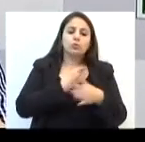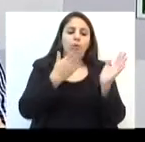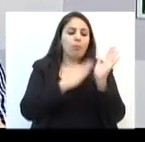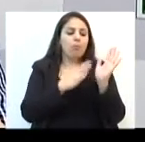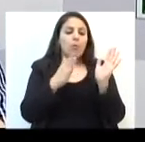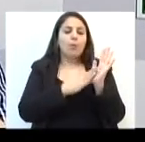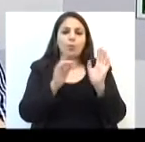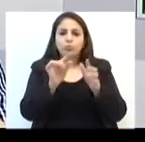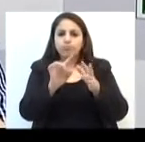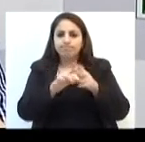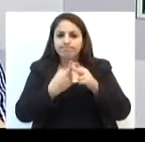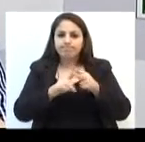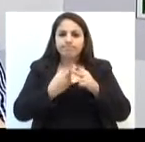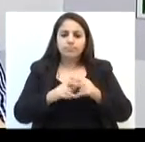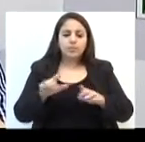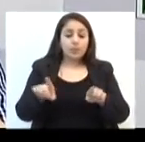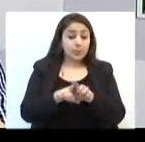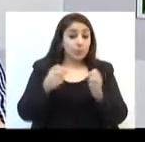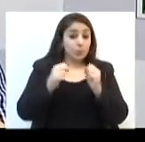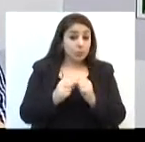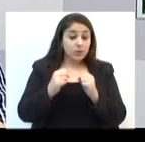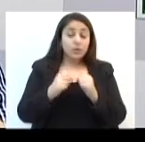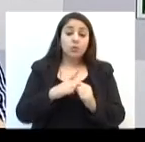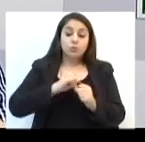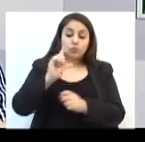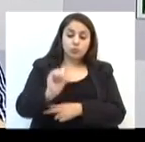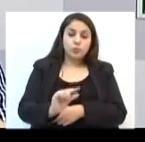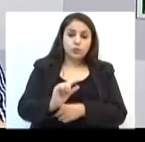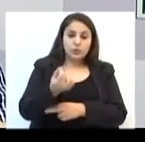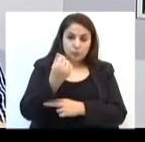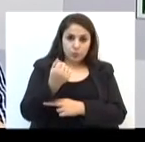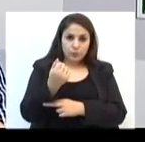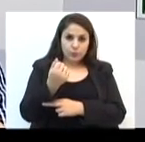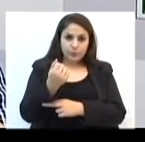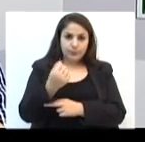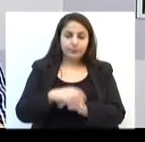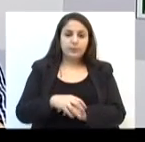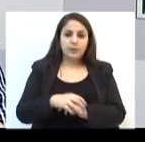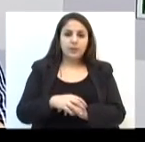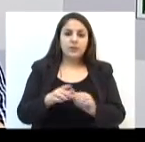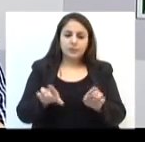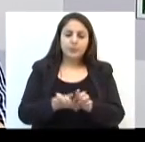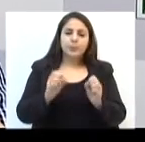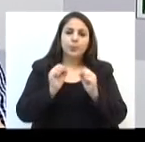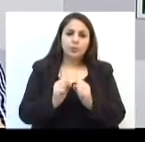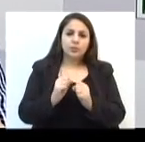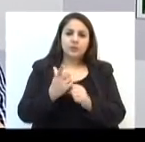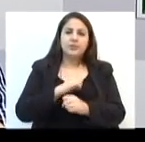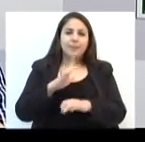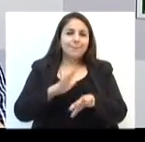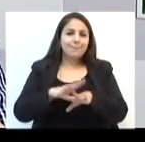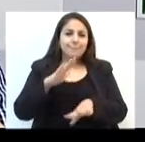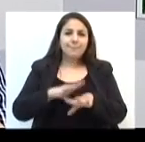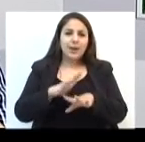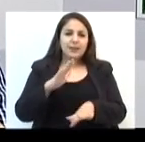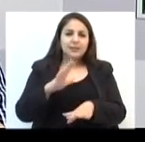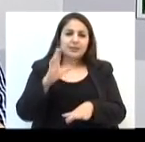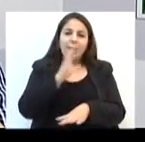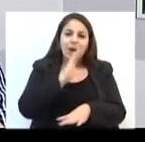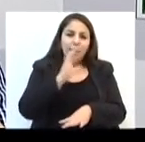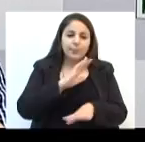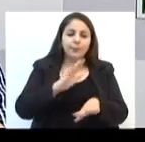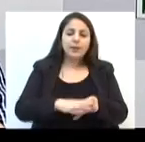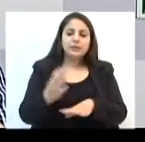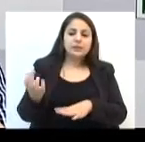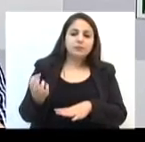estamos propondo ajustes que poderão, ao mesmo tempo, reduzir custos e poderão tornar mais